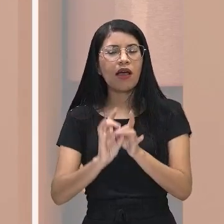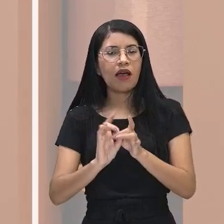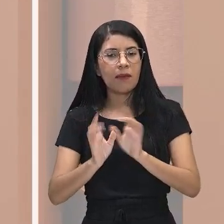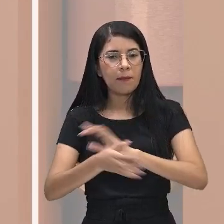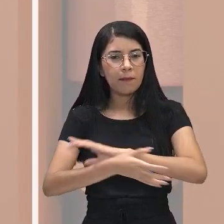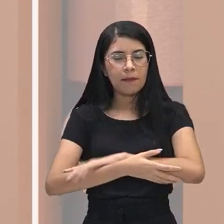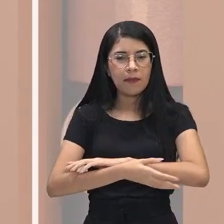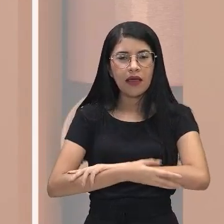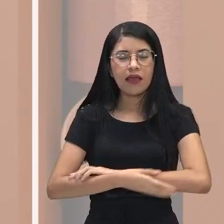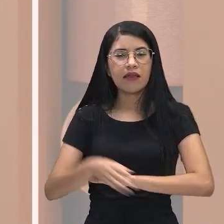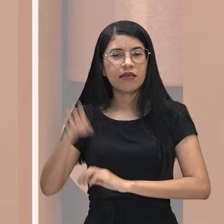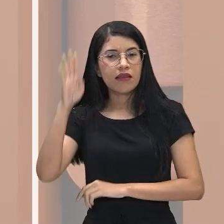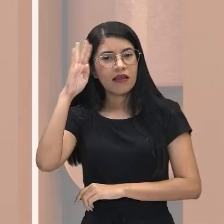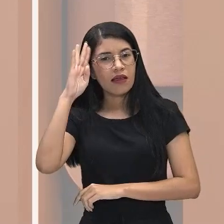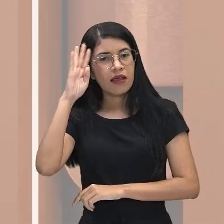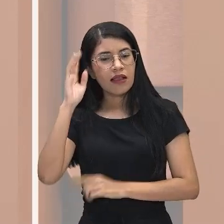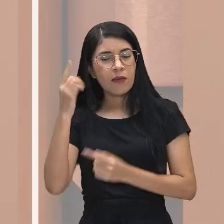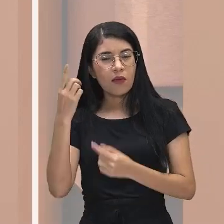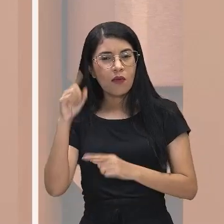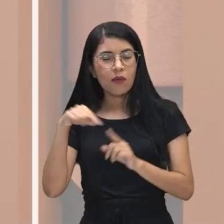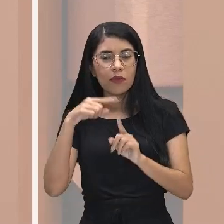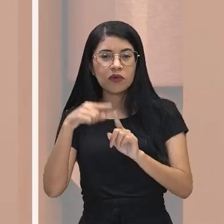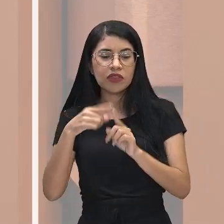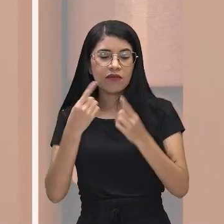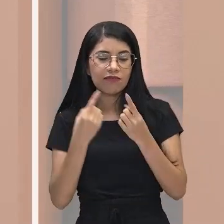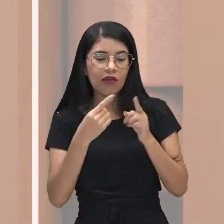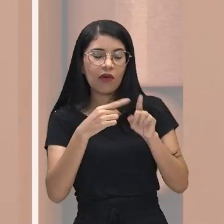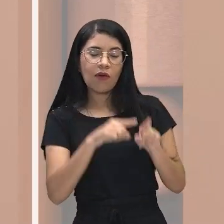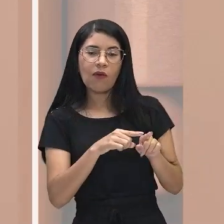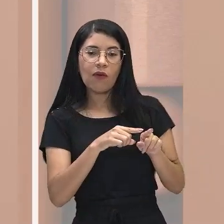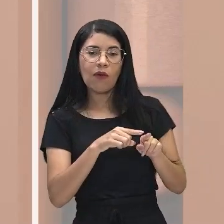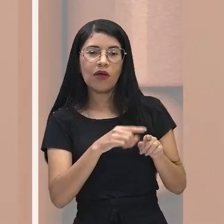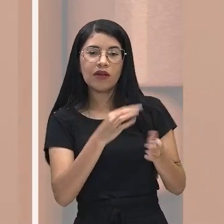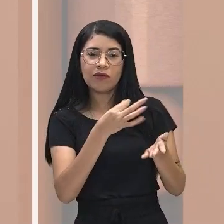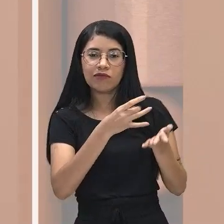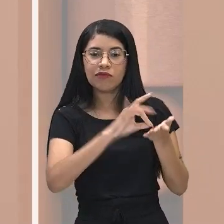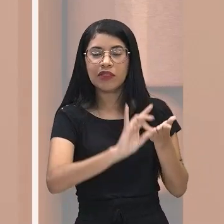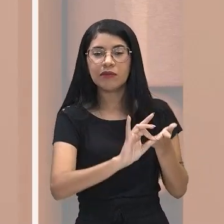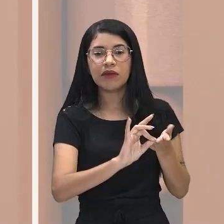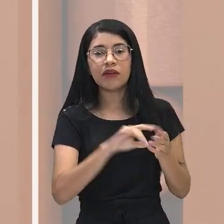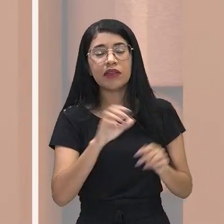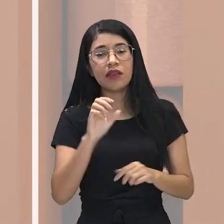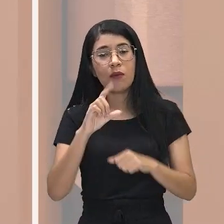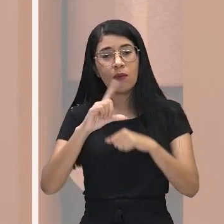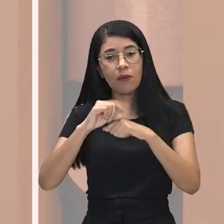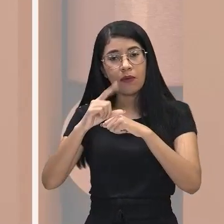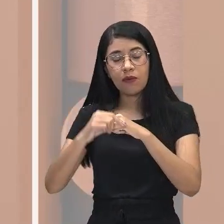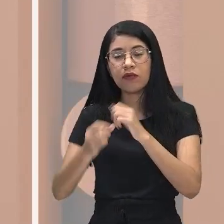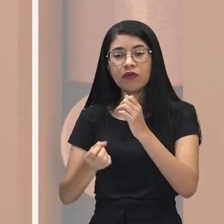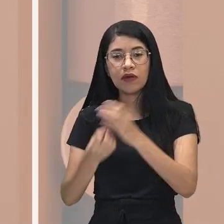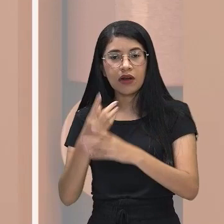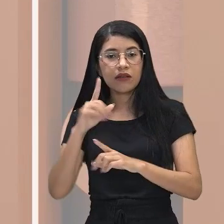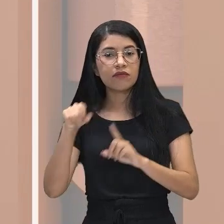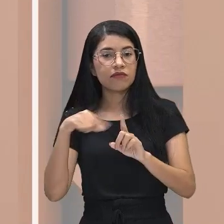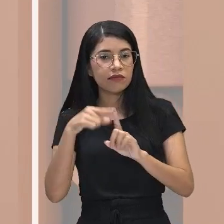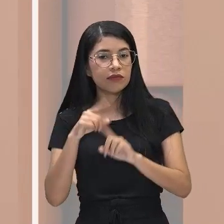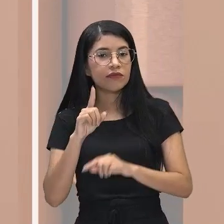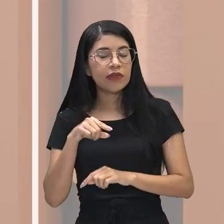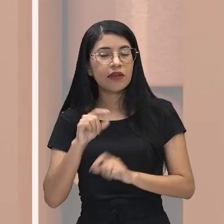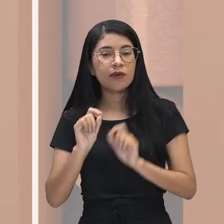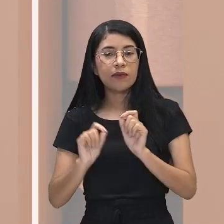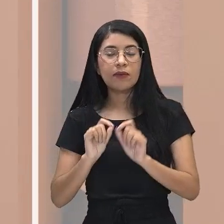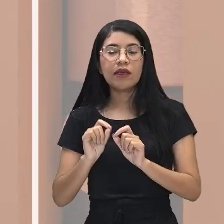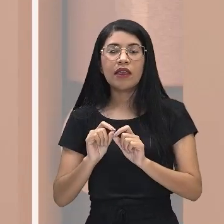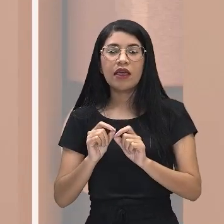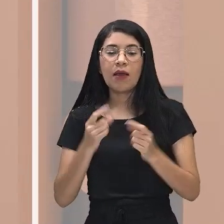a finalidade de combater o adversário. A OTAN, galera, ela foi criada com esse propósito. Era